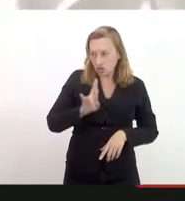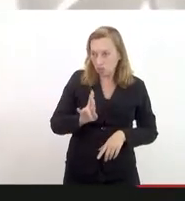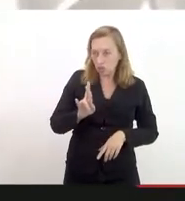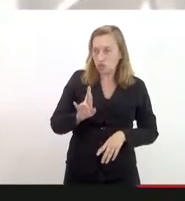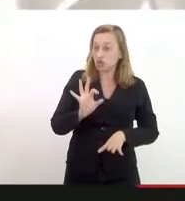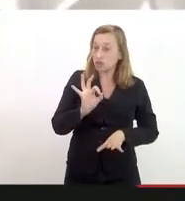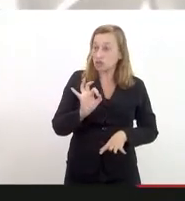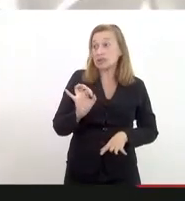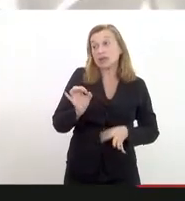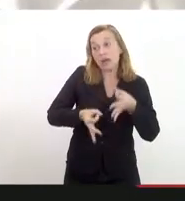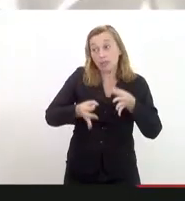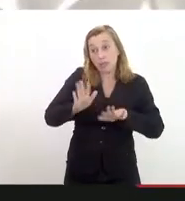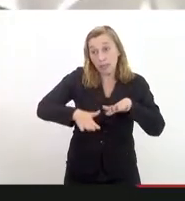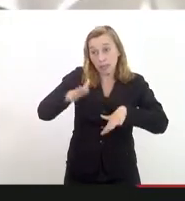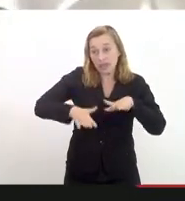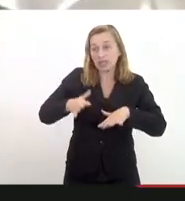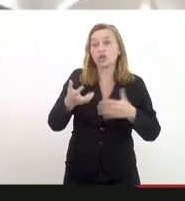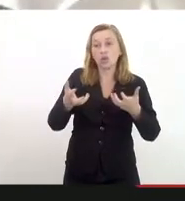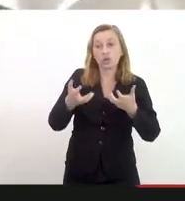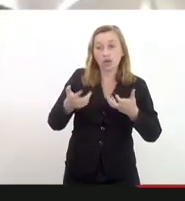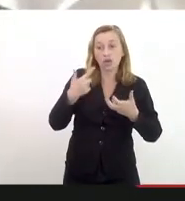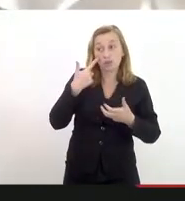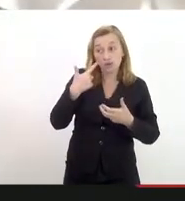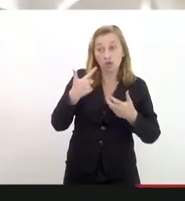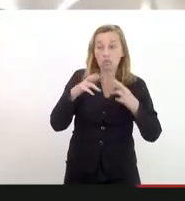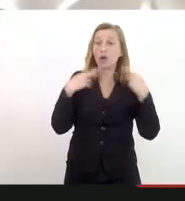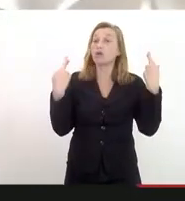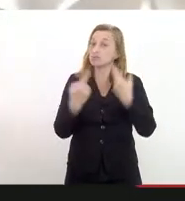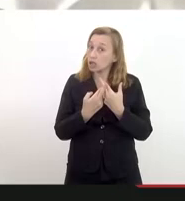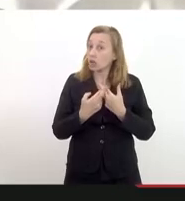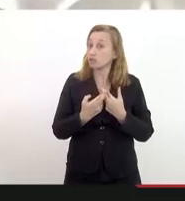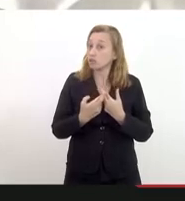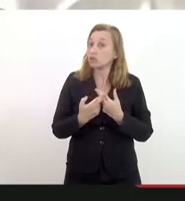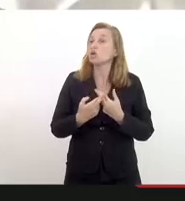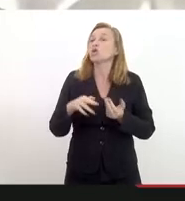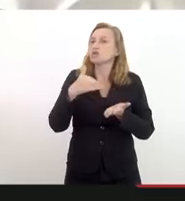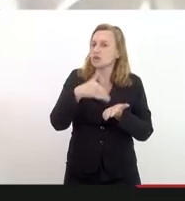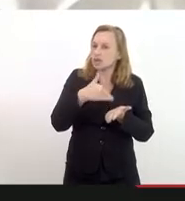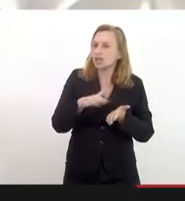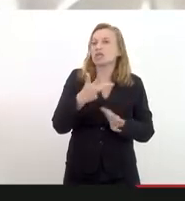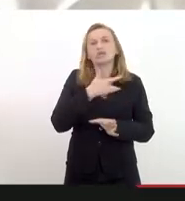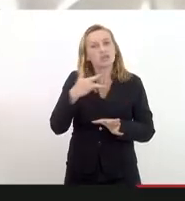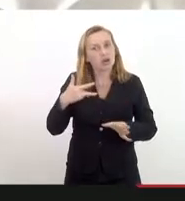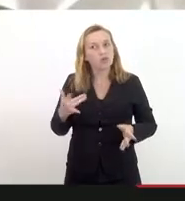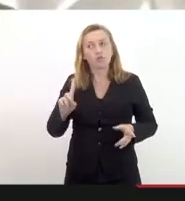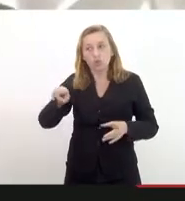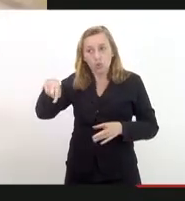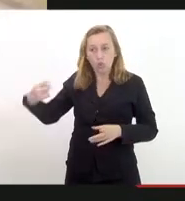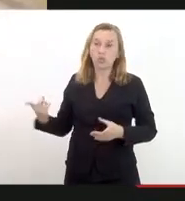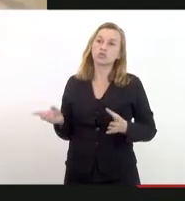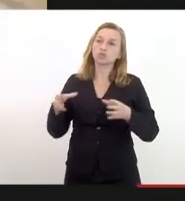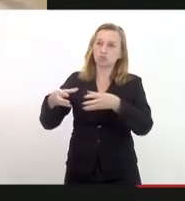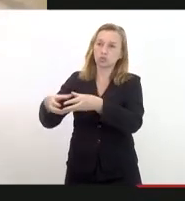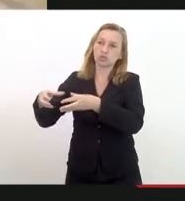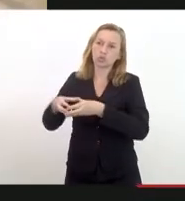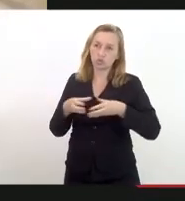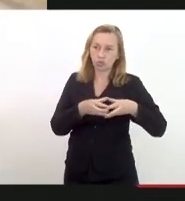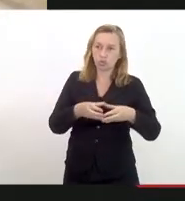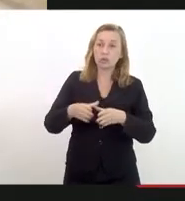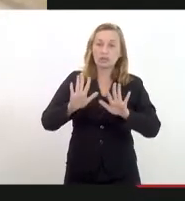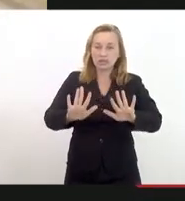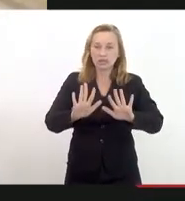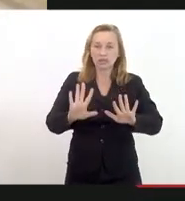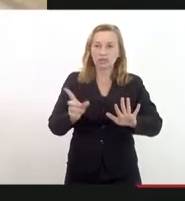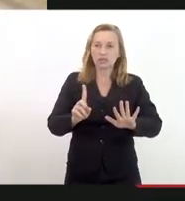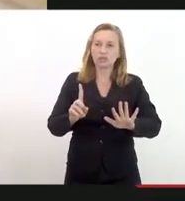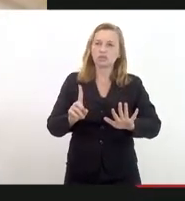resposta, eu quero capitanear uma reunião com a Secretaria de Saúde e os outros não, órgãos. Deputada, não, não é isso. Acho que a gente